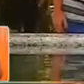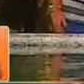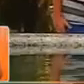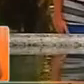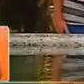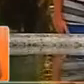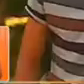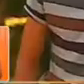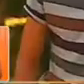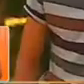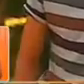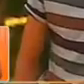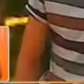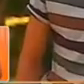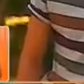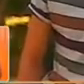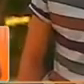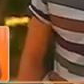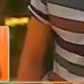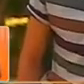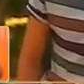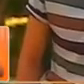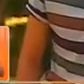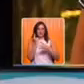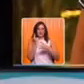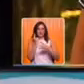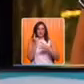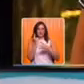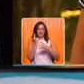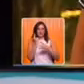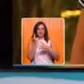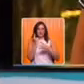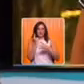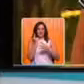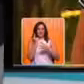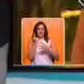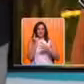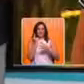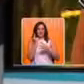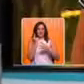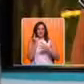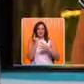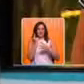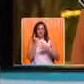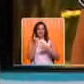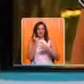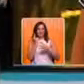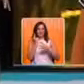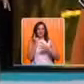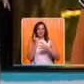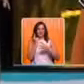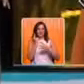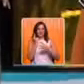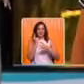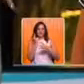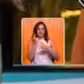tem 18 anos comer fui para lá não despensa comer